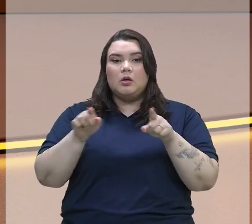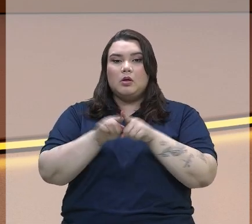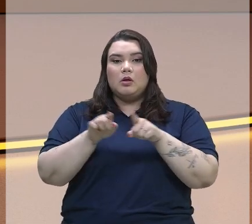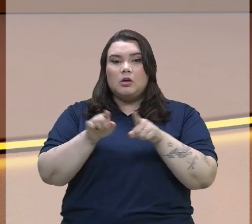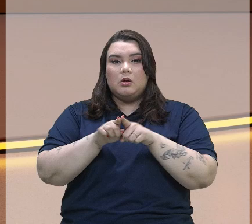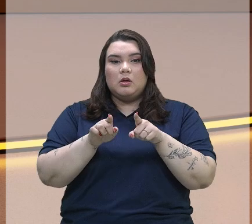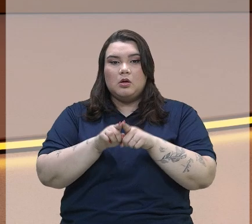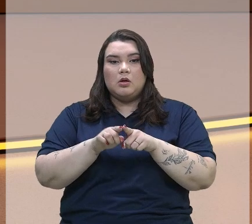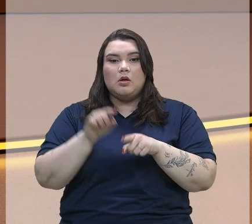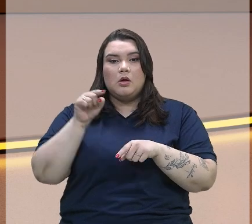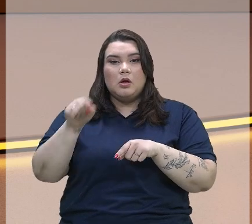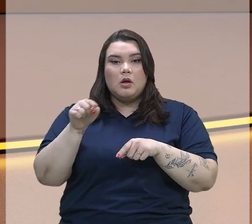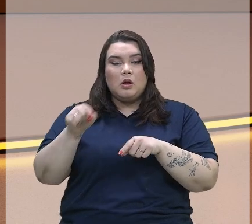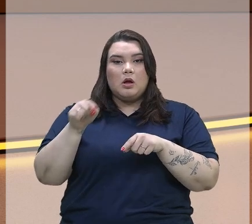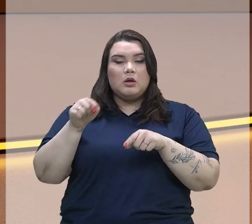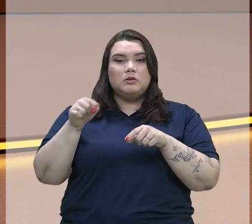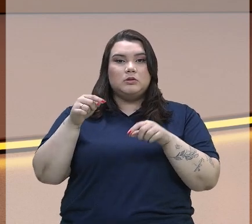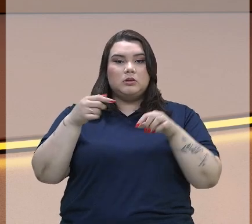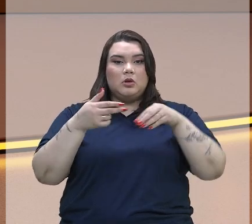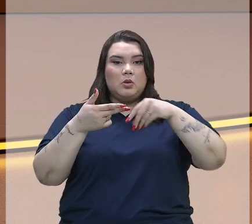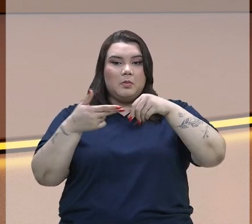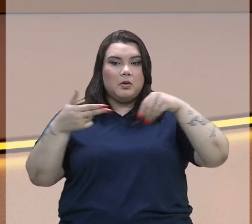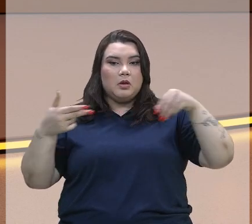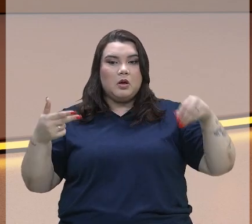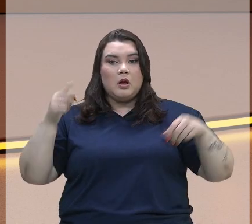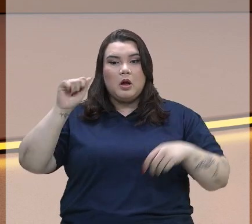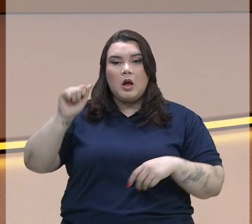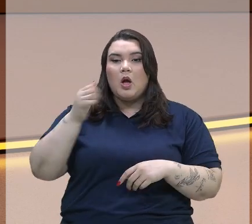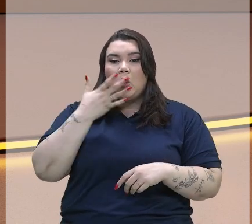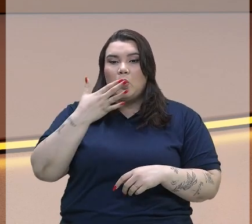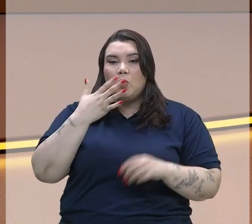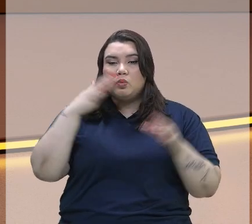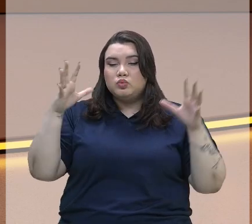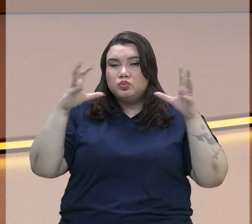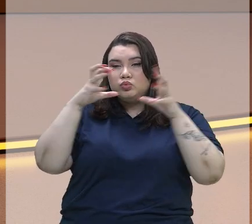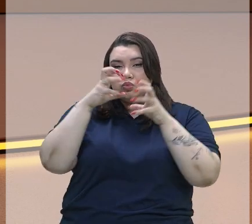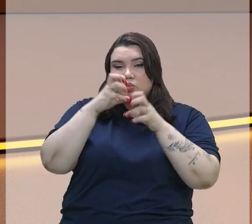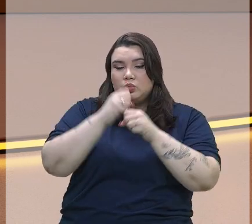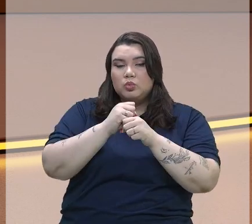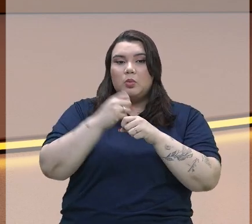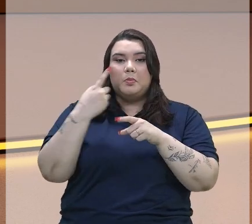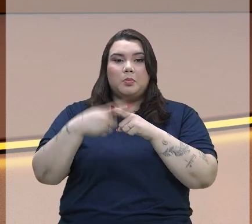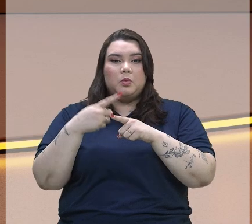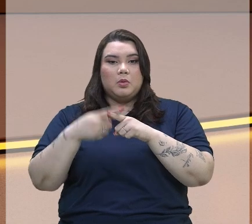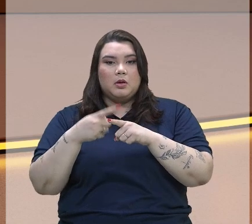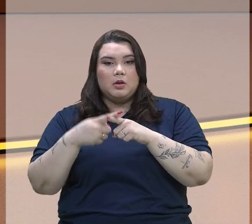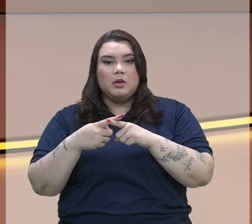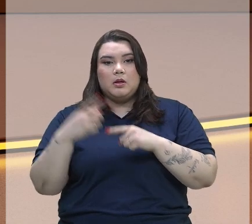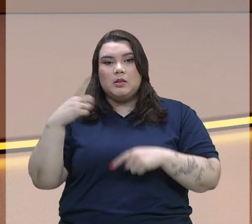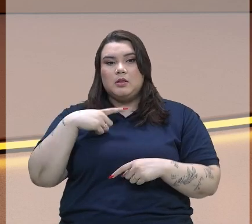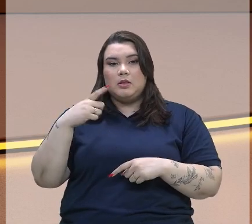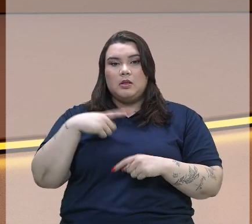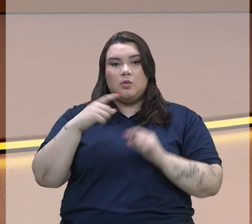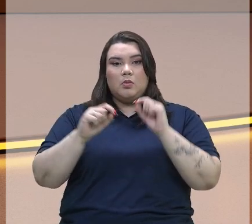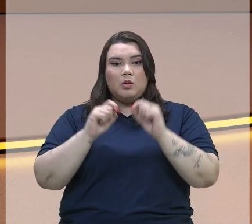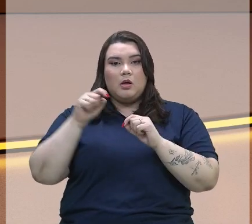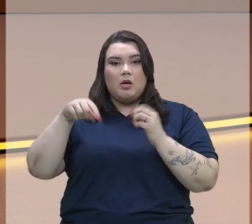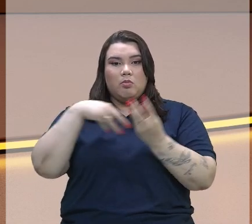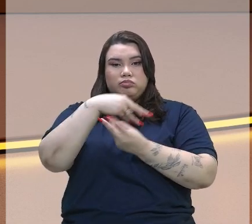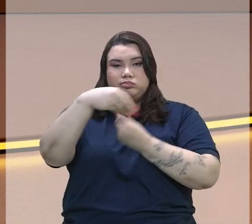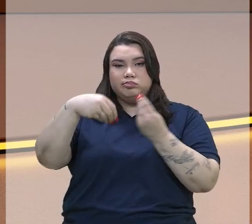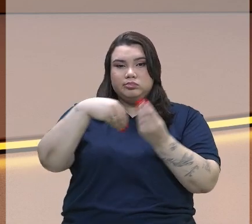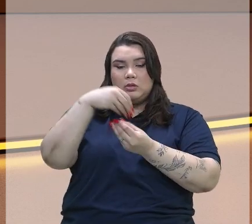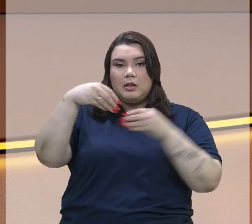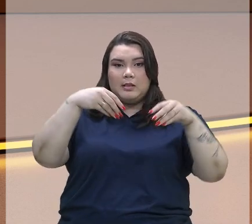tem, no horizonte A, ele sendo um pouco mais escuro, porque a gente tem muita influência ainda do humus, que é produzido lá no